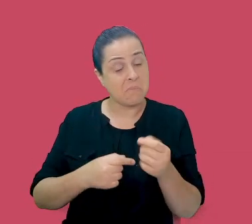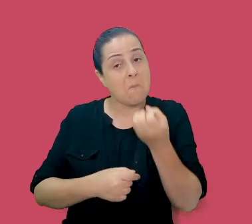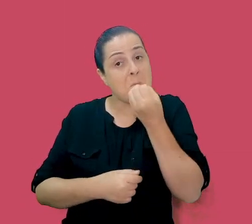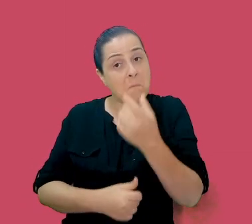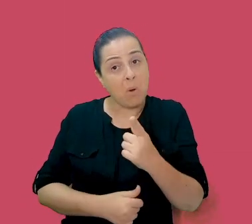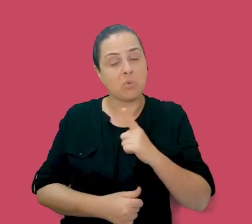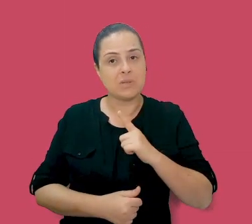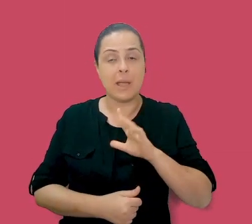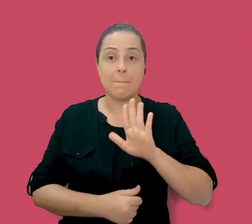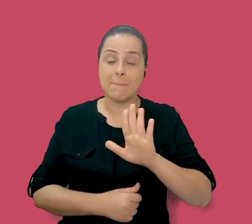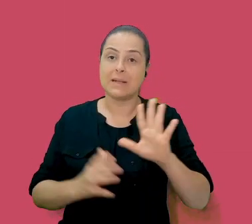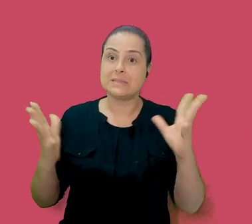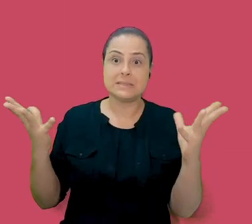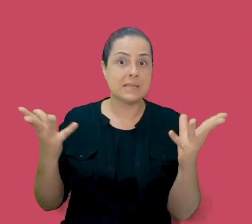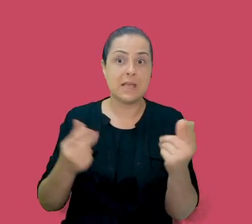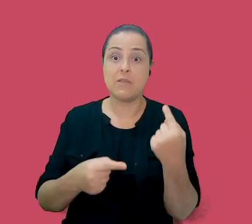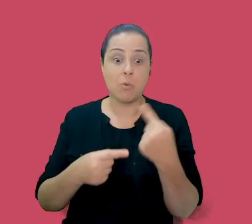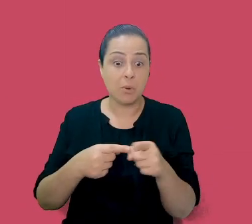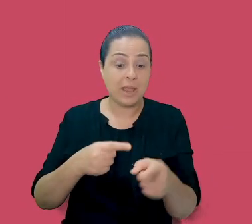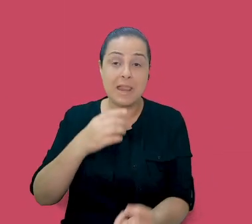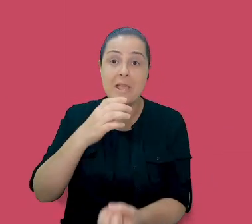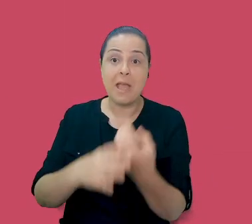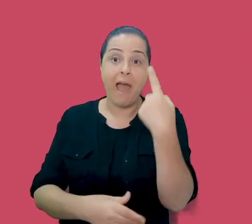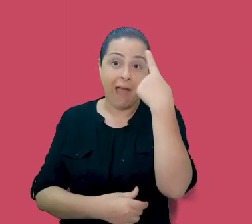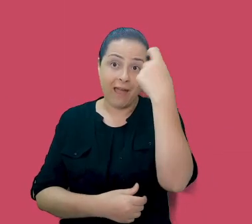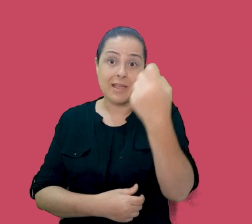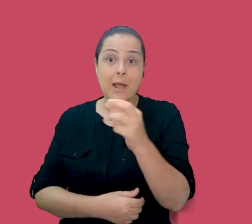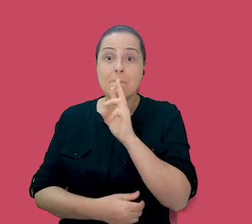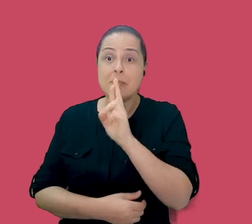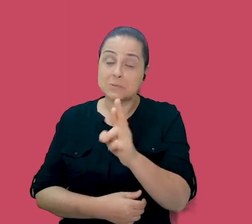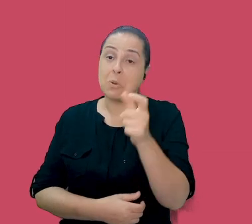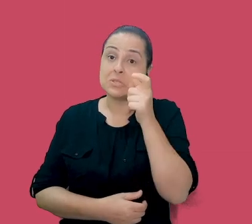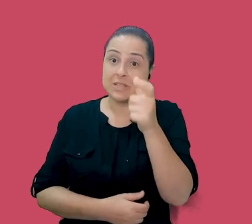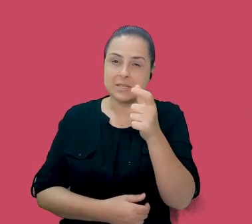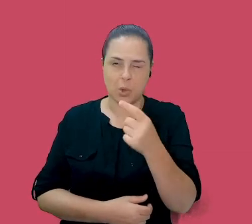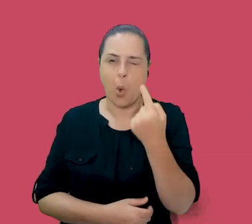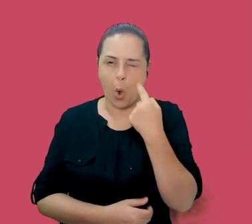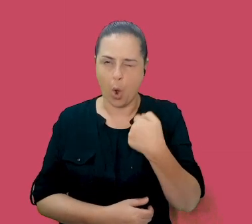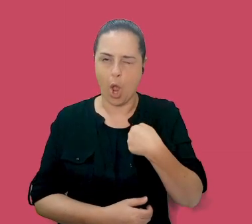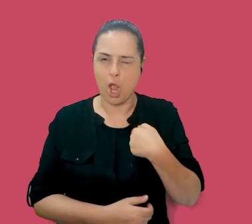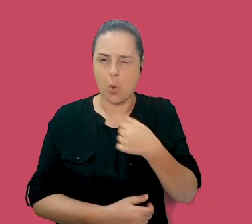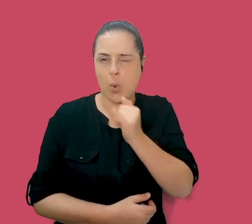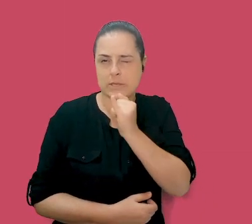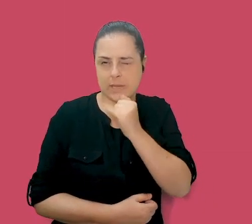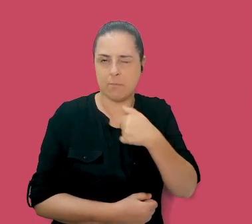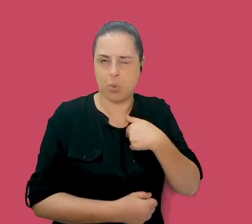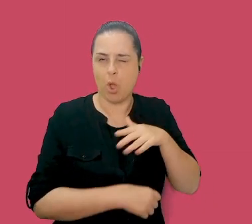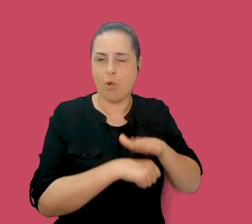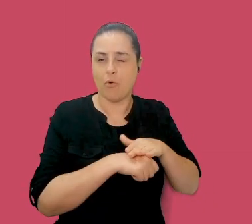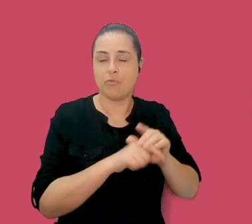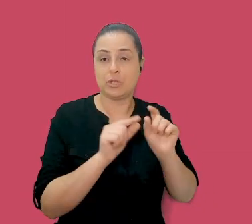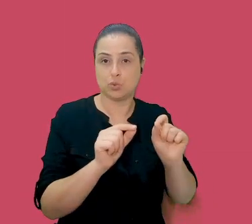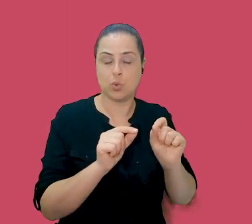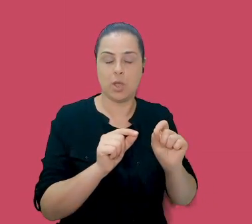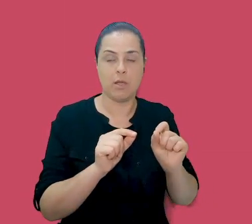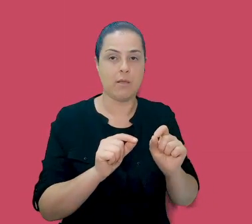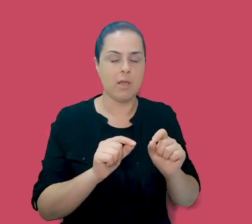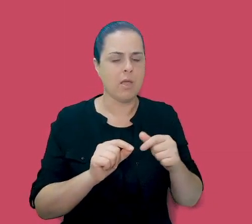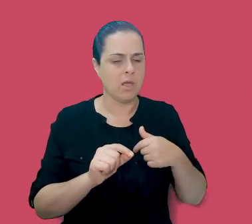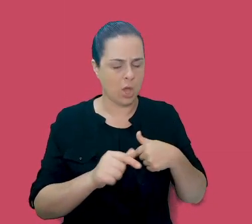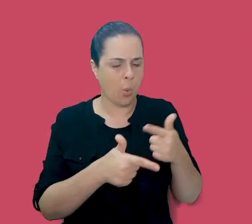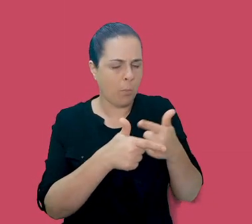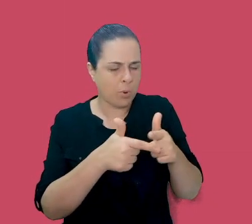incrível para gerar respostas interessantes, assim, quer ver a coisa que eu fiz? eu estava falando sobre os problemas